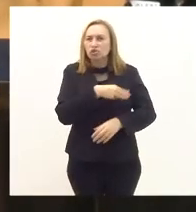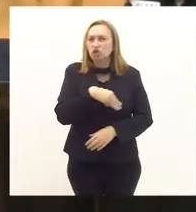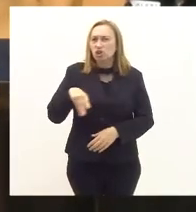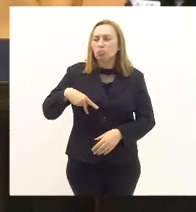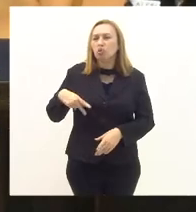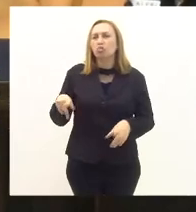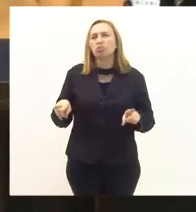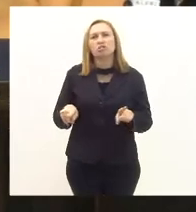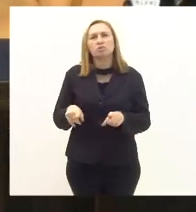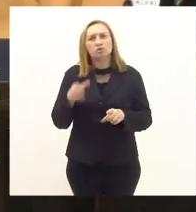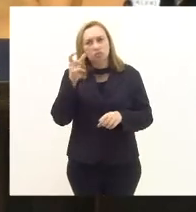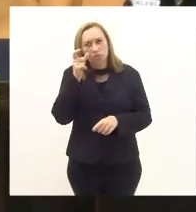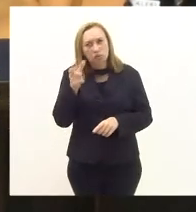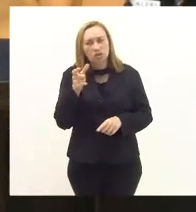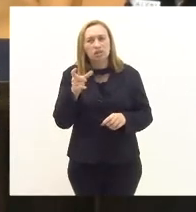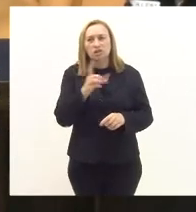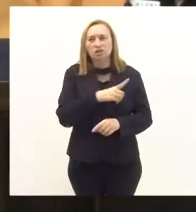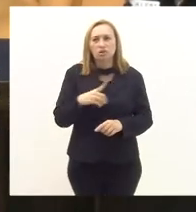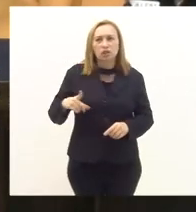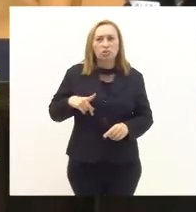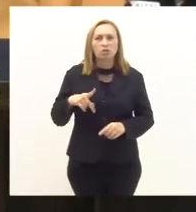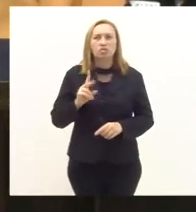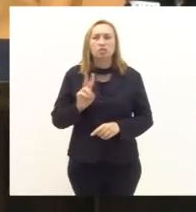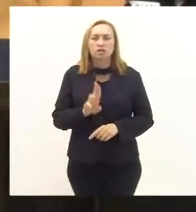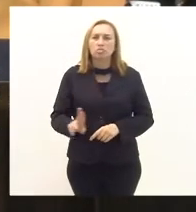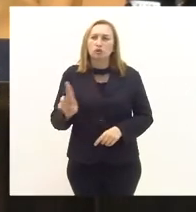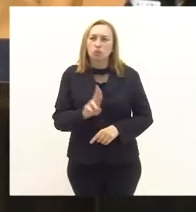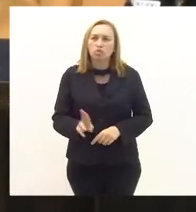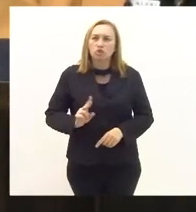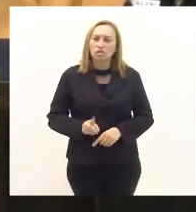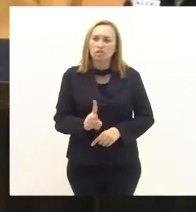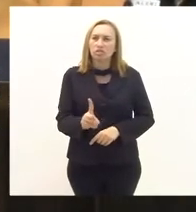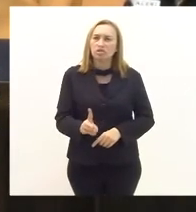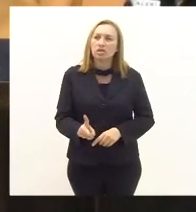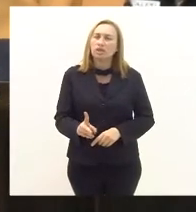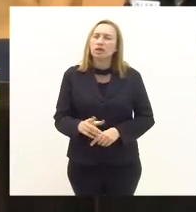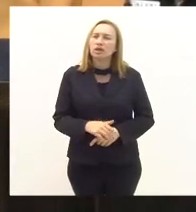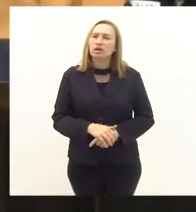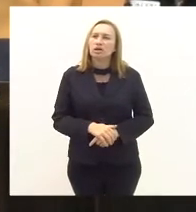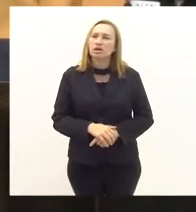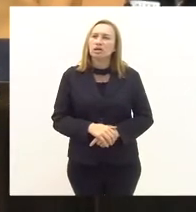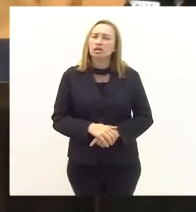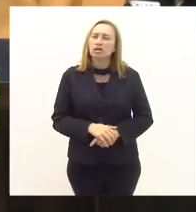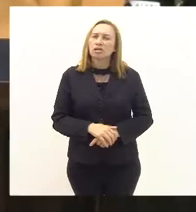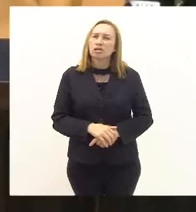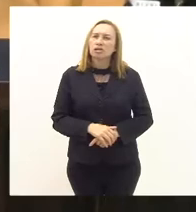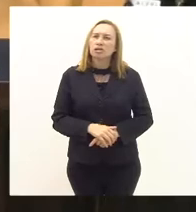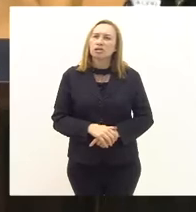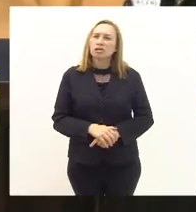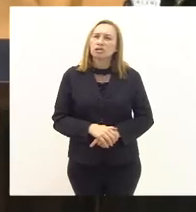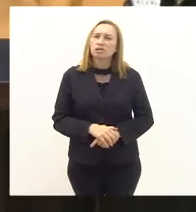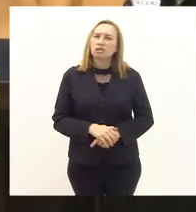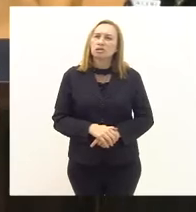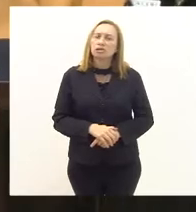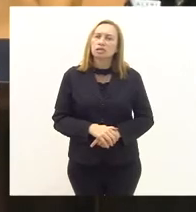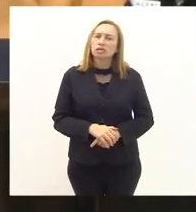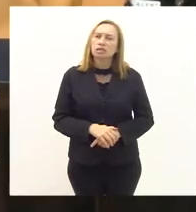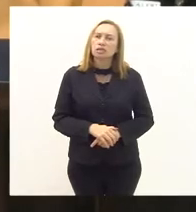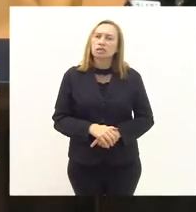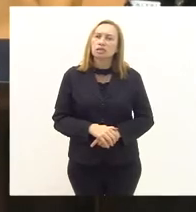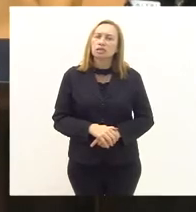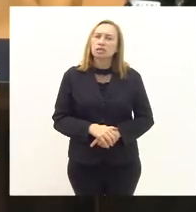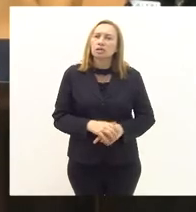Público e da Defensoria, que sempre usam isso, que é o seguinte, tem um ponto da lei que diz que